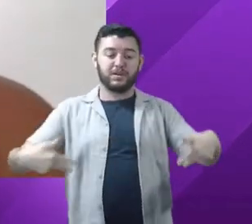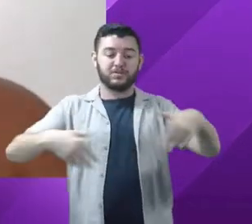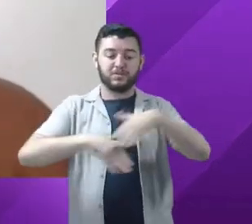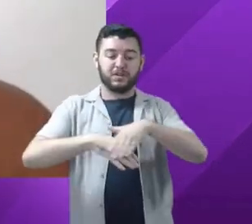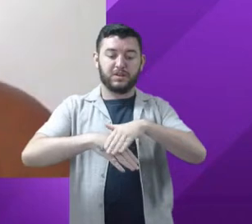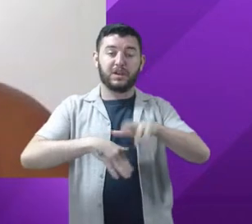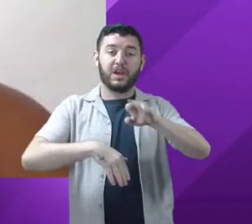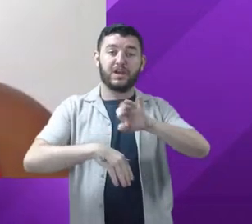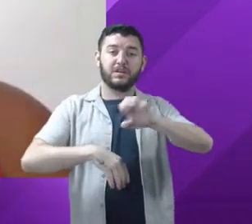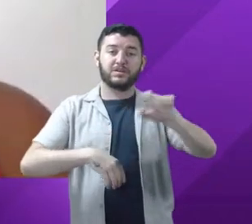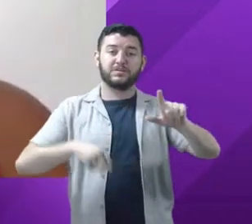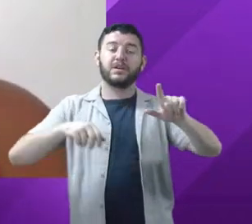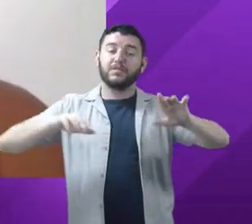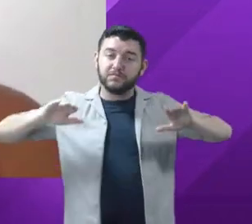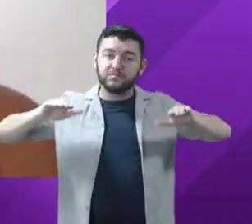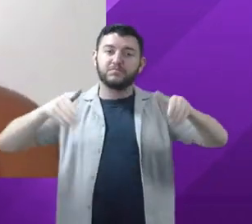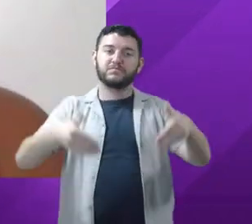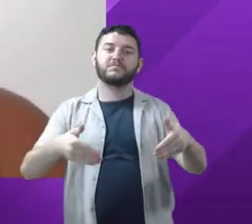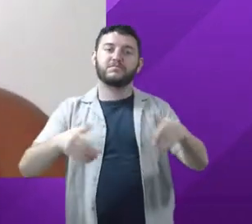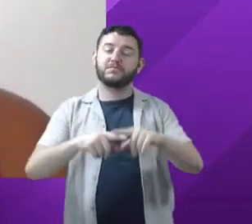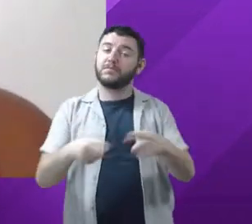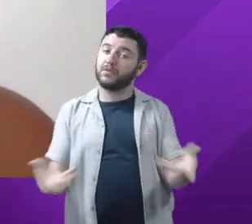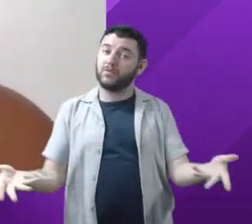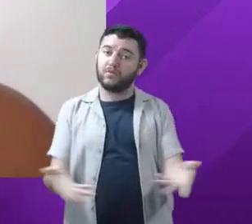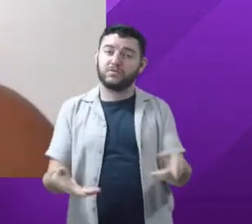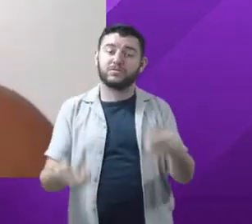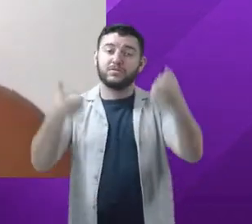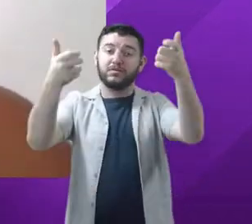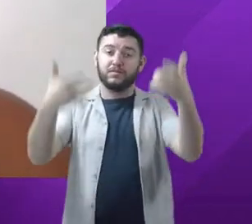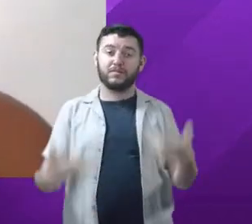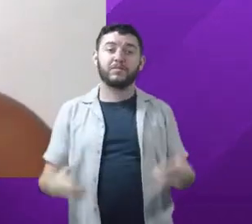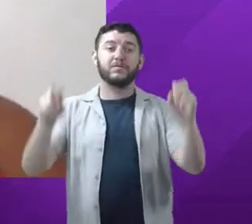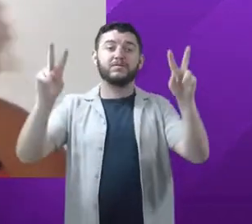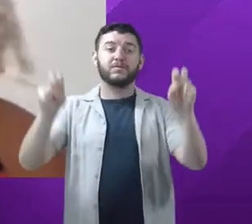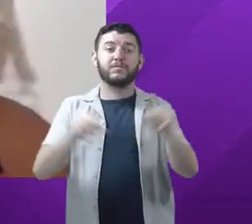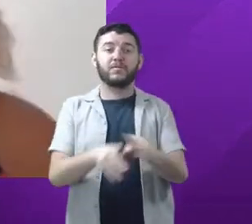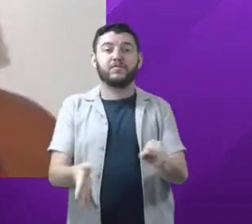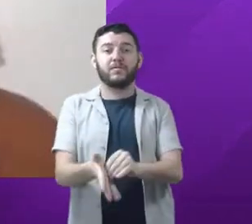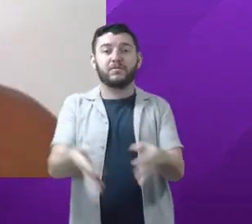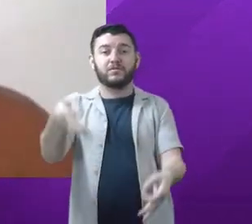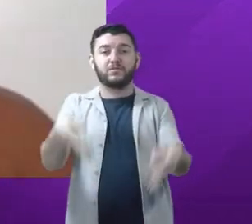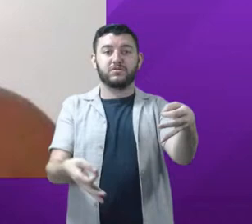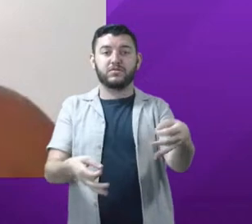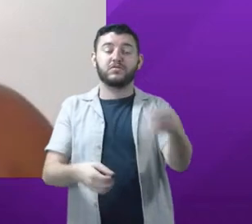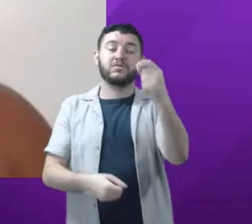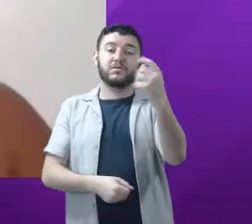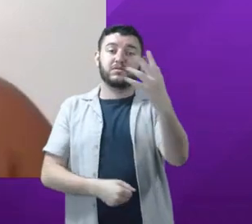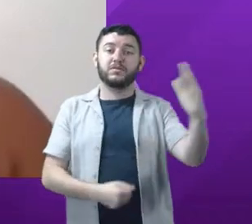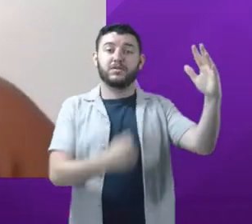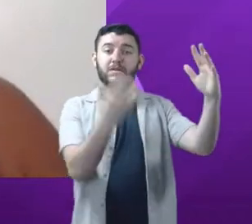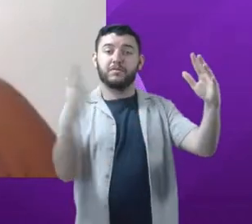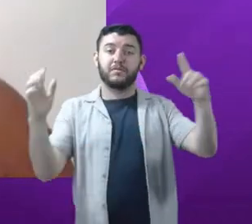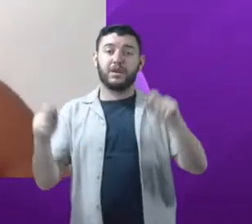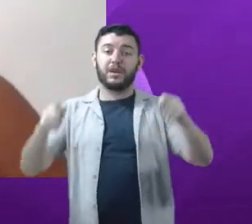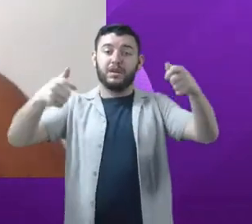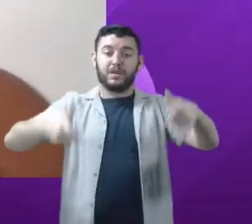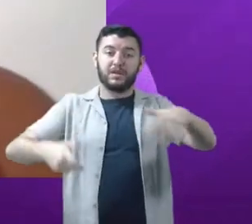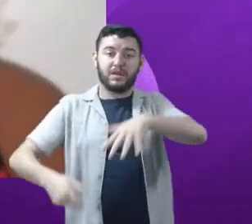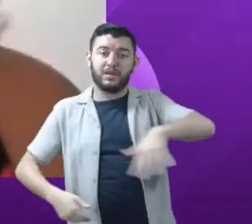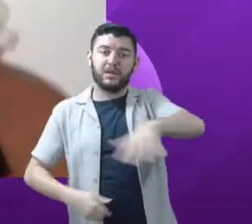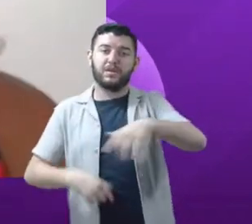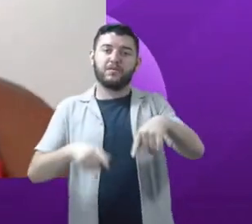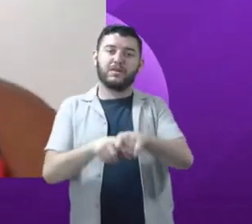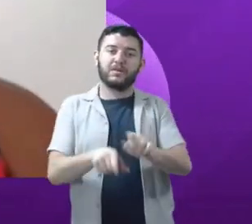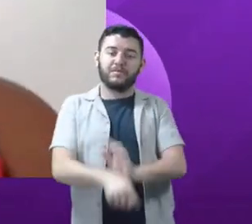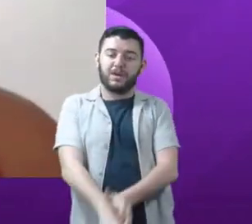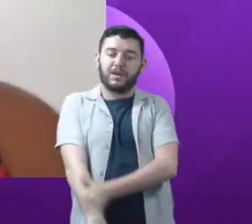né? E hoje a gente vai falar de injustiça ambiental e racismo, né? E nossa aula começa agora. Eu queria começar